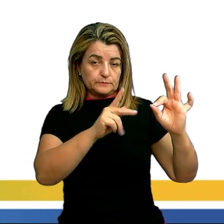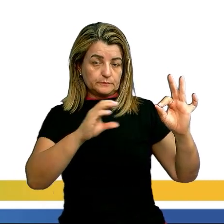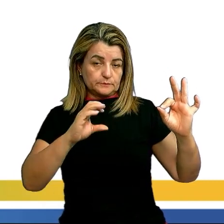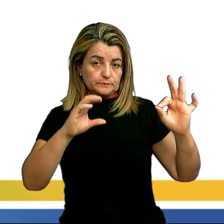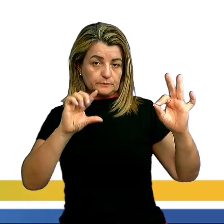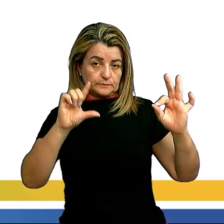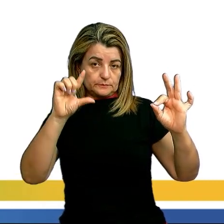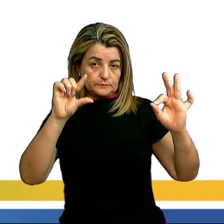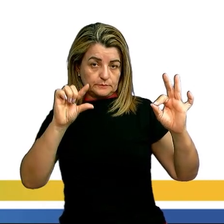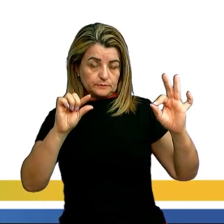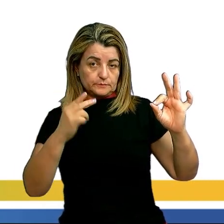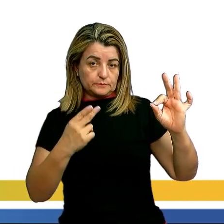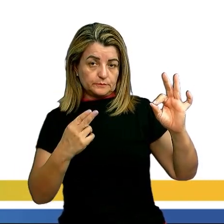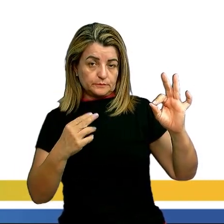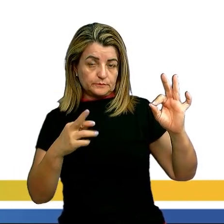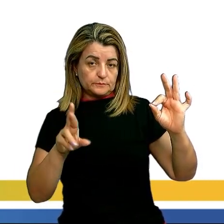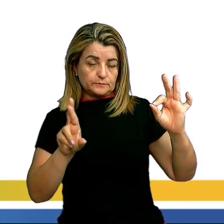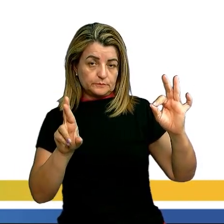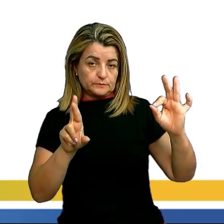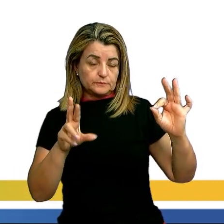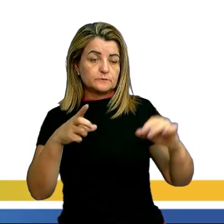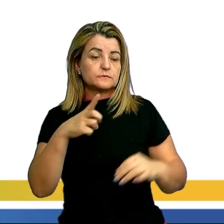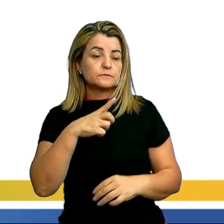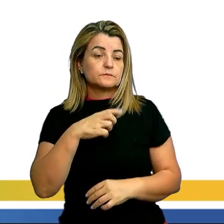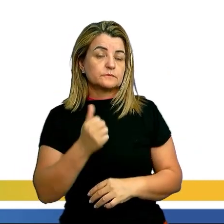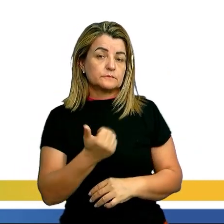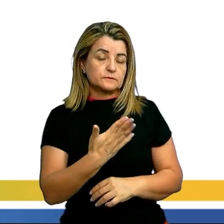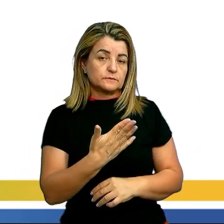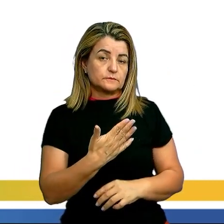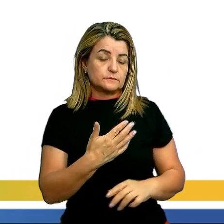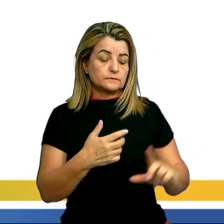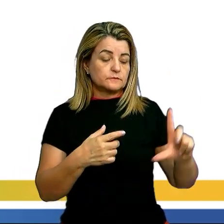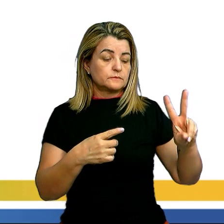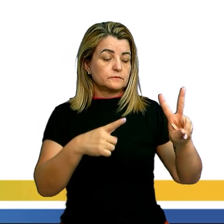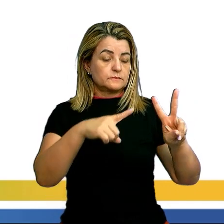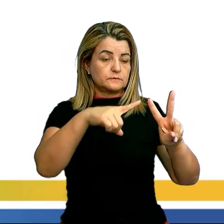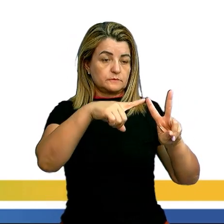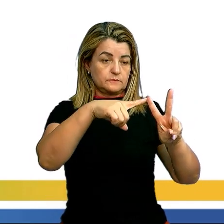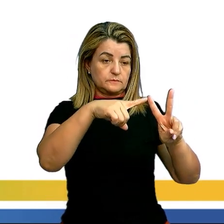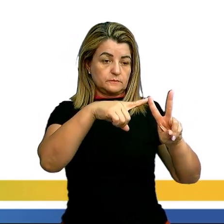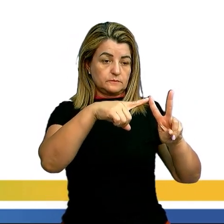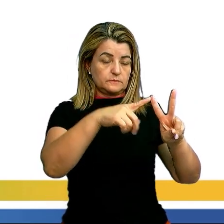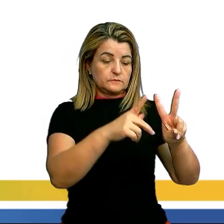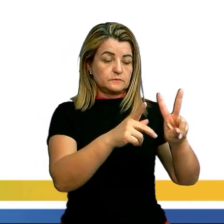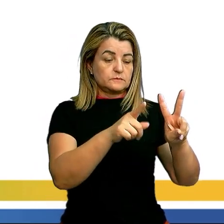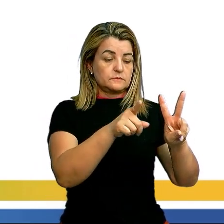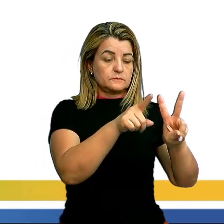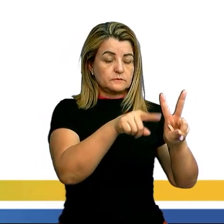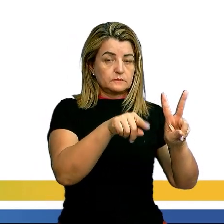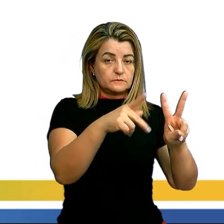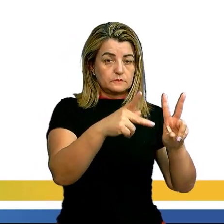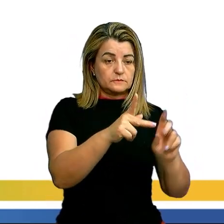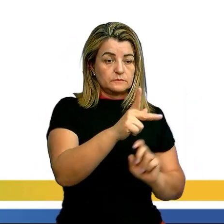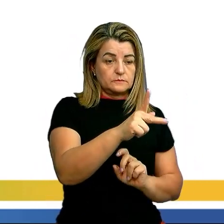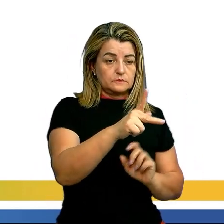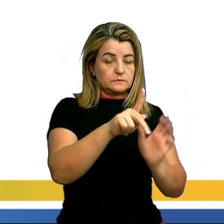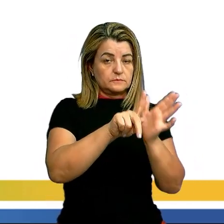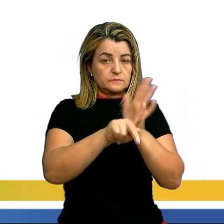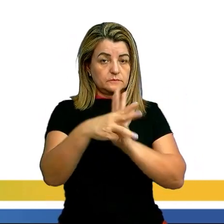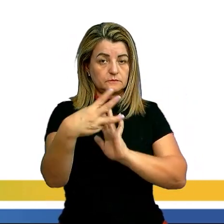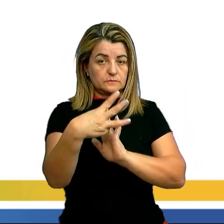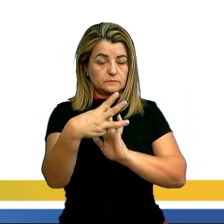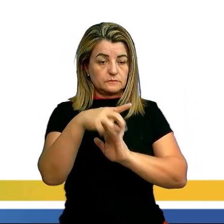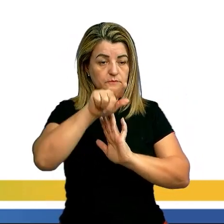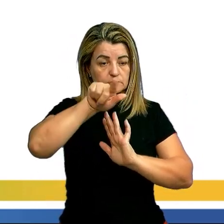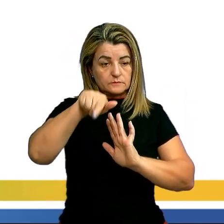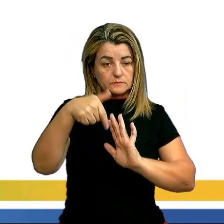igual que o raio. Fazendo isso, nós temos K menos 3 ao quadrado mais 3 mais 5 ao